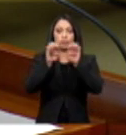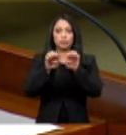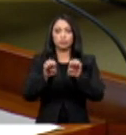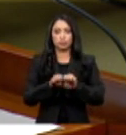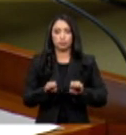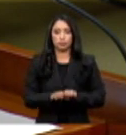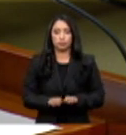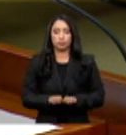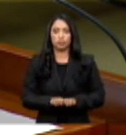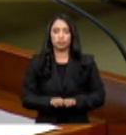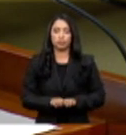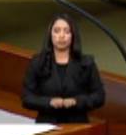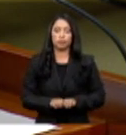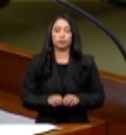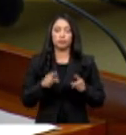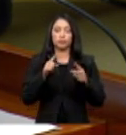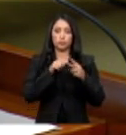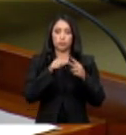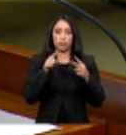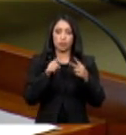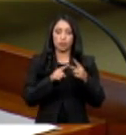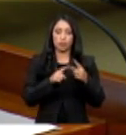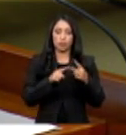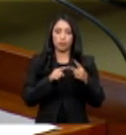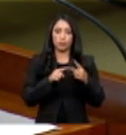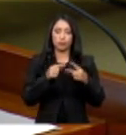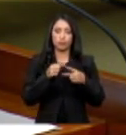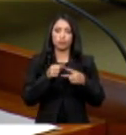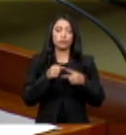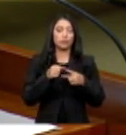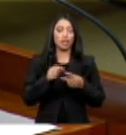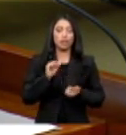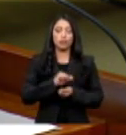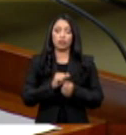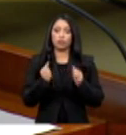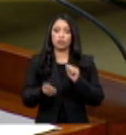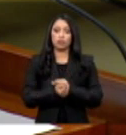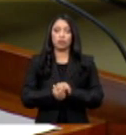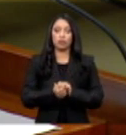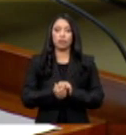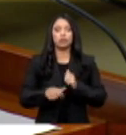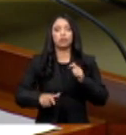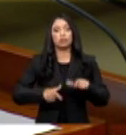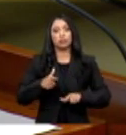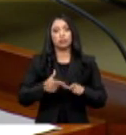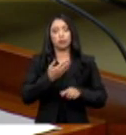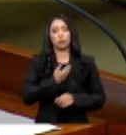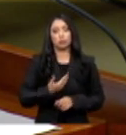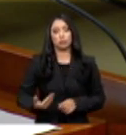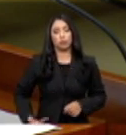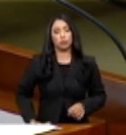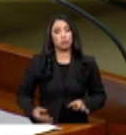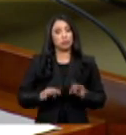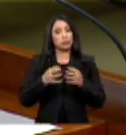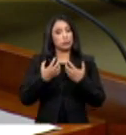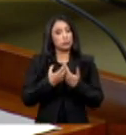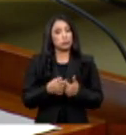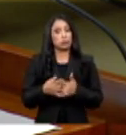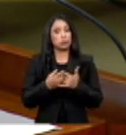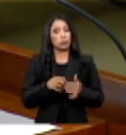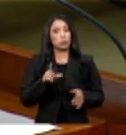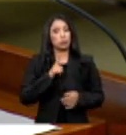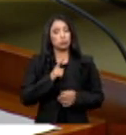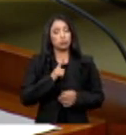Últimos dois pontos que eu gostaria de destacar aqui. Princípio da adequação do serviço público. O serviço público é uma atividade pública complexa, que envolve